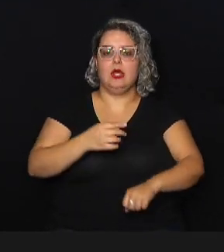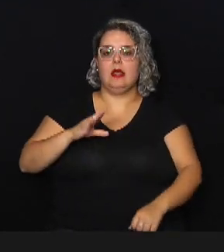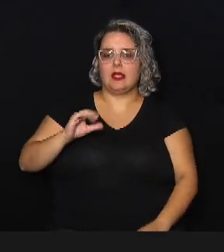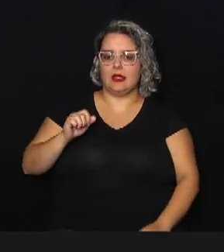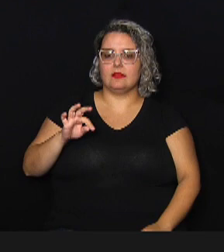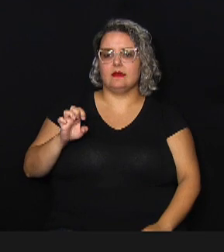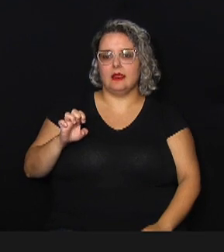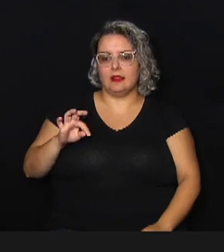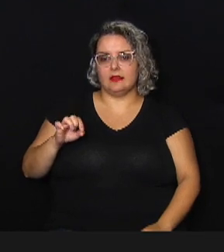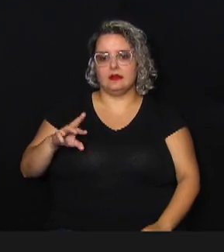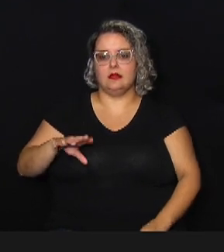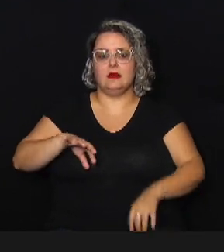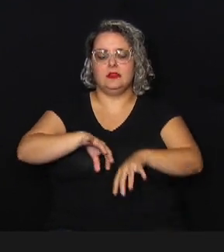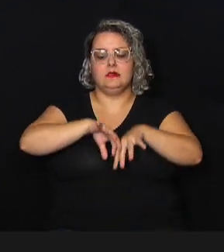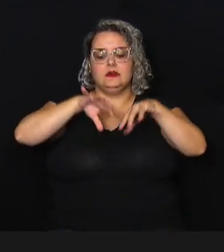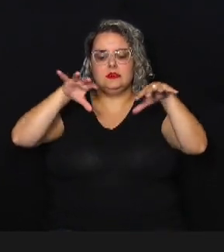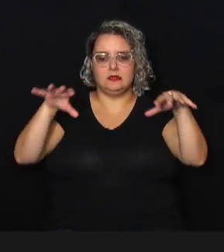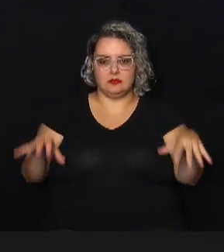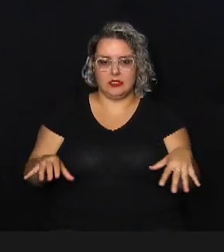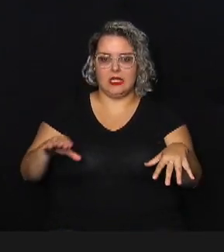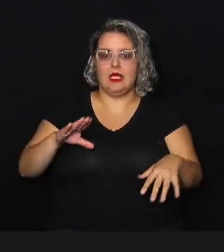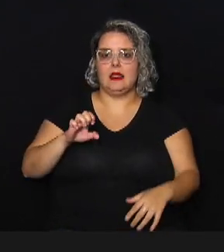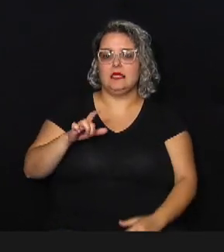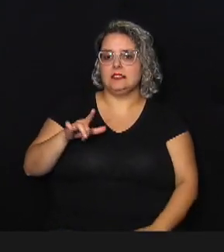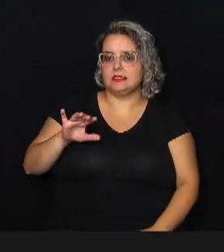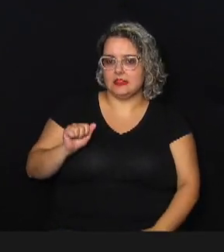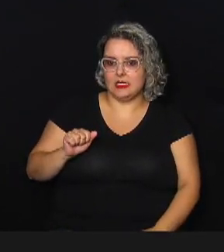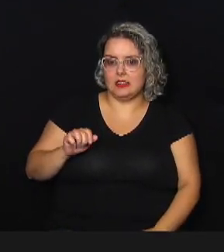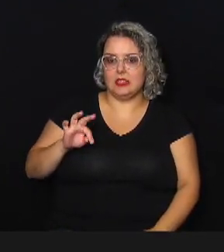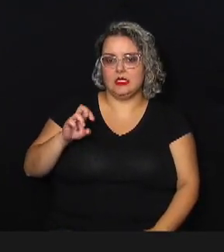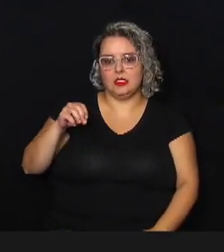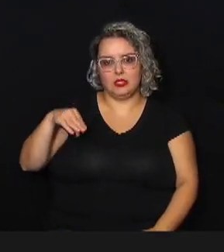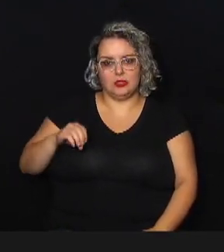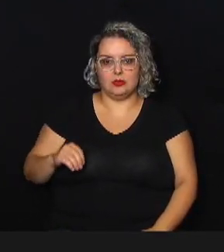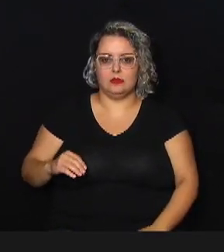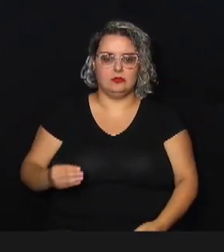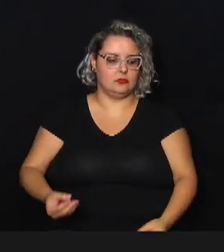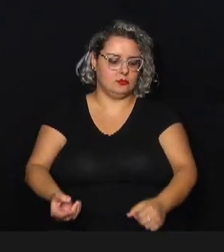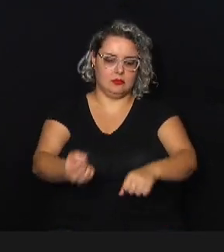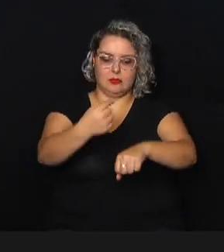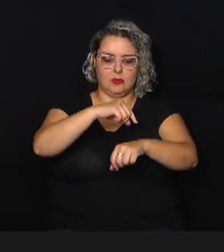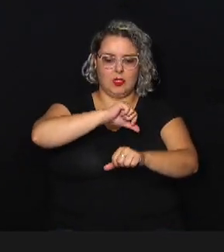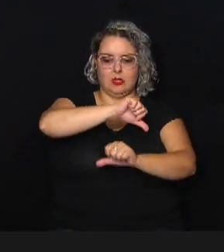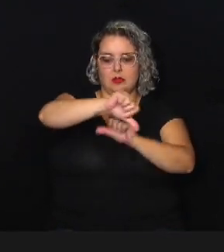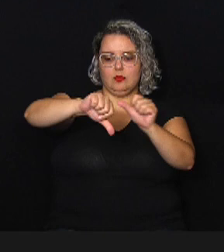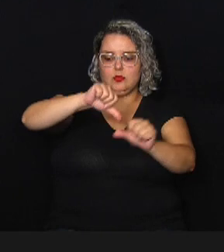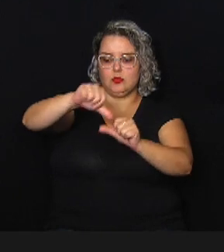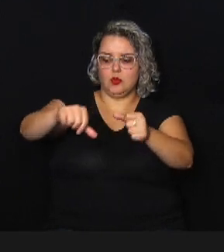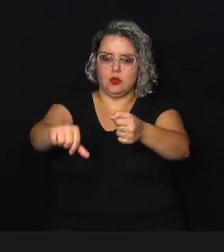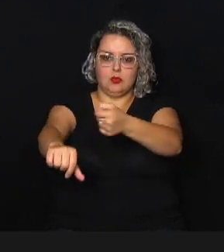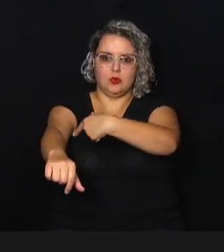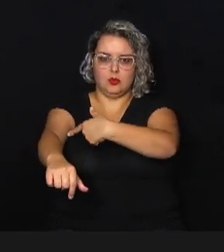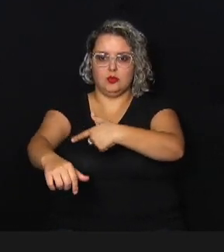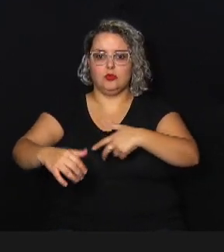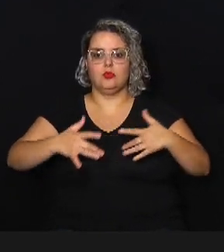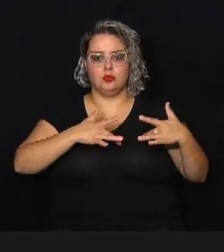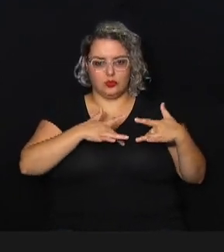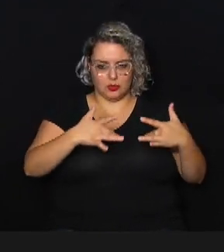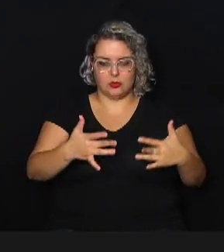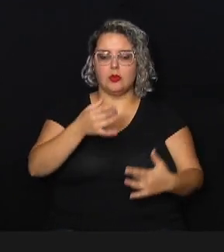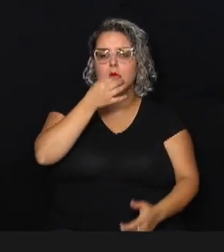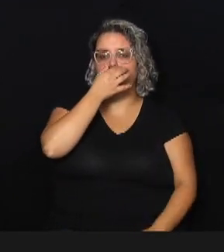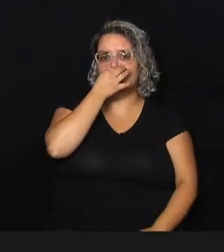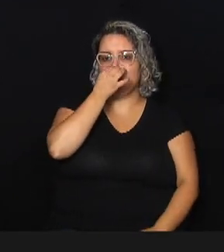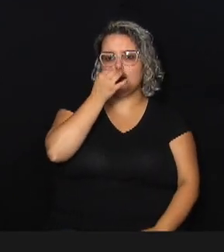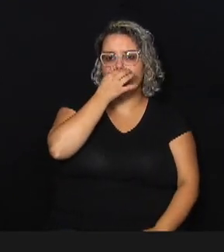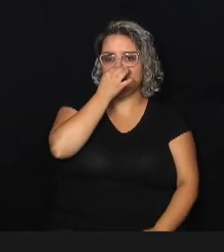ela separa a célula-tronco para mim e devolve o resto do paciente e vida normal do paciente. Tá? Do doador, desculpa. Do doador.